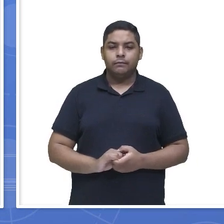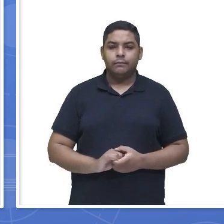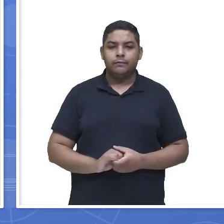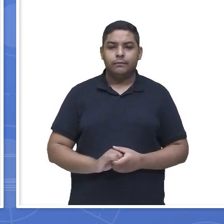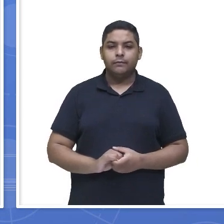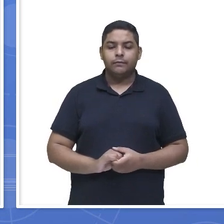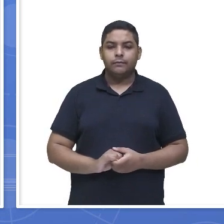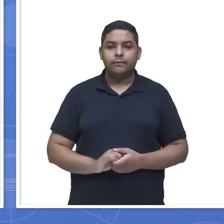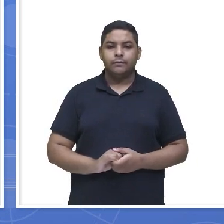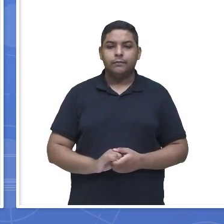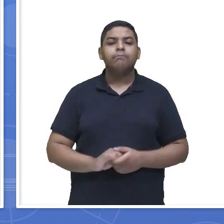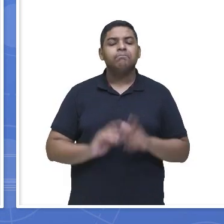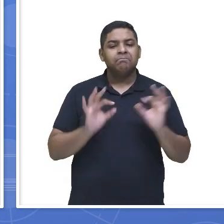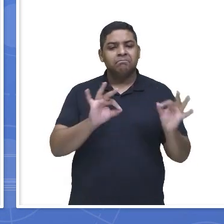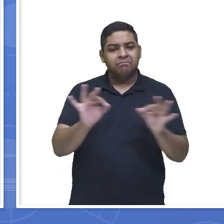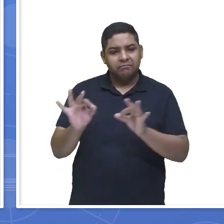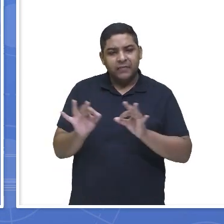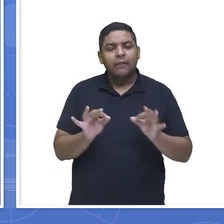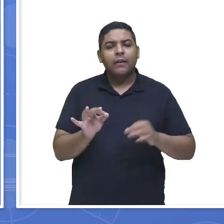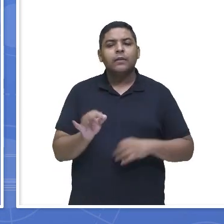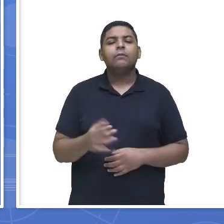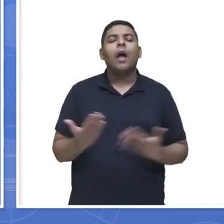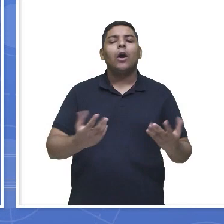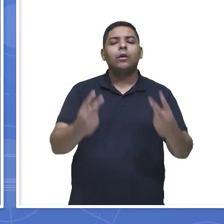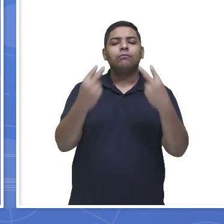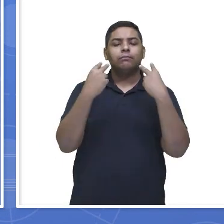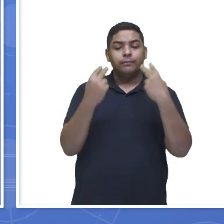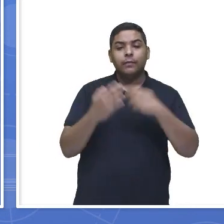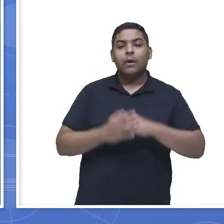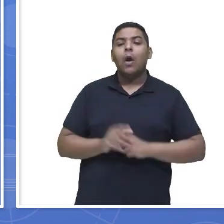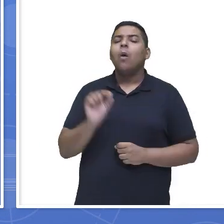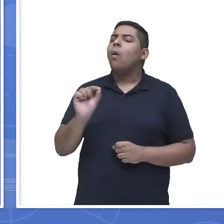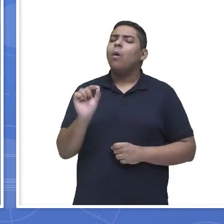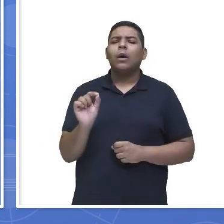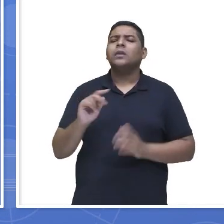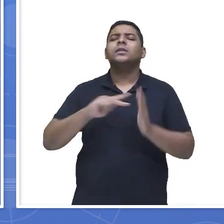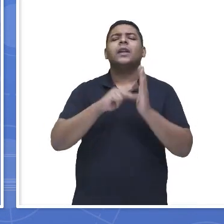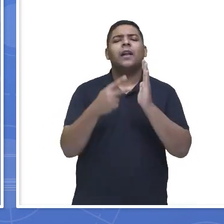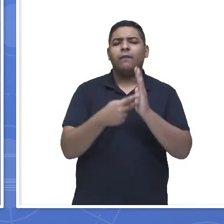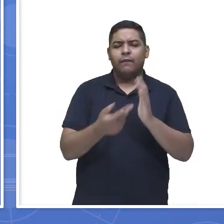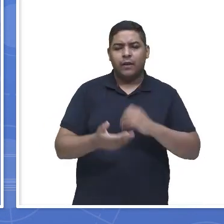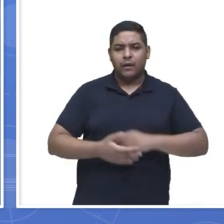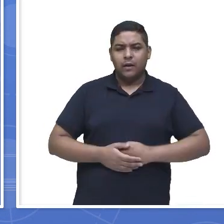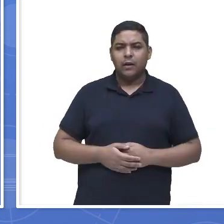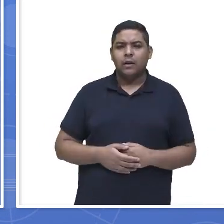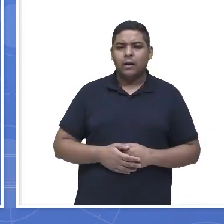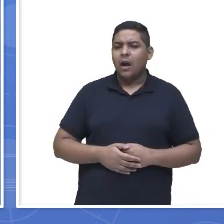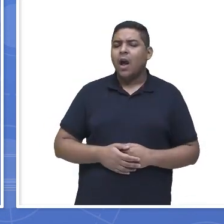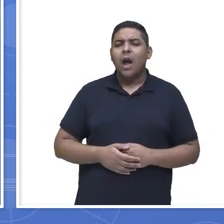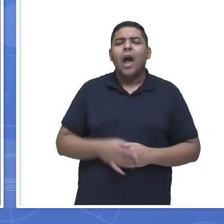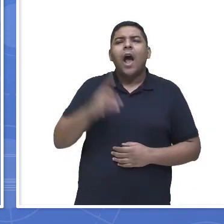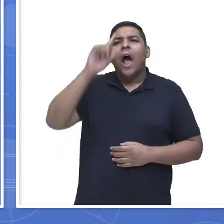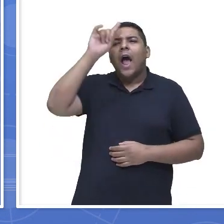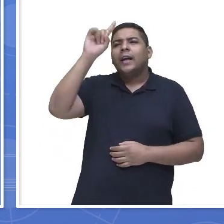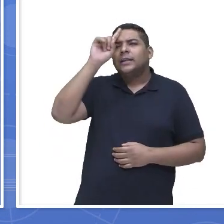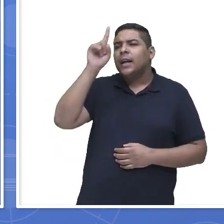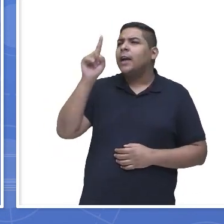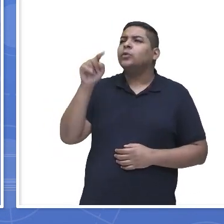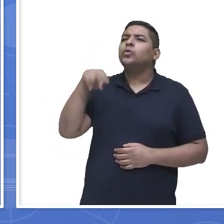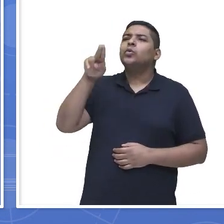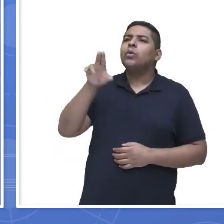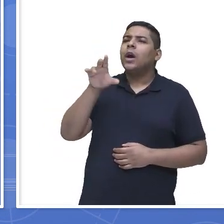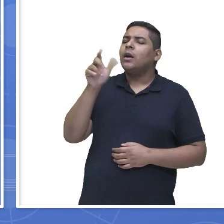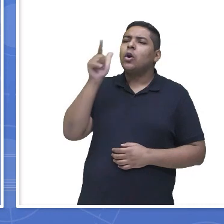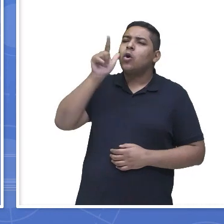conhecimento. Perfeito? Olhem para mim então. O que está querendo dizer aí? Espera lá. Essa ideia de que eu não chego à